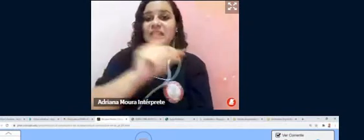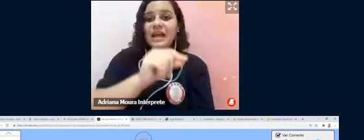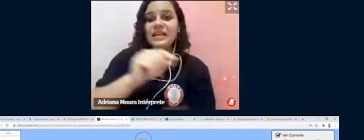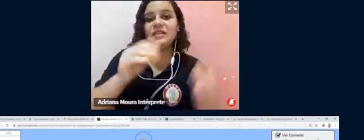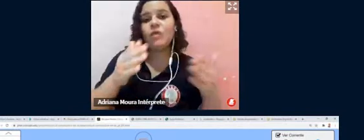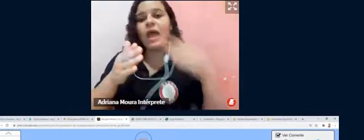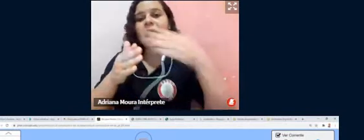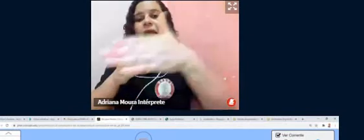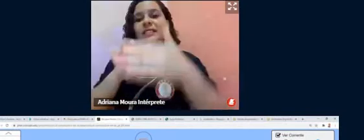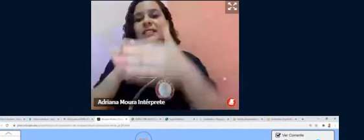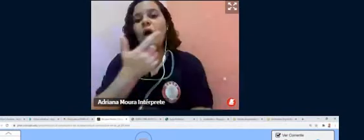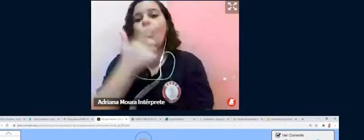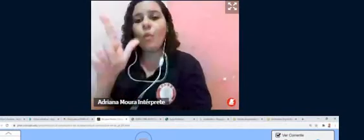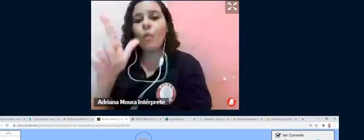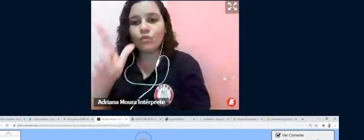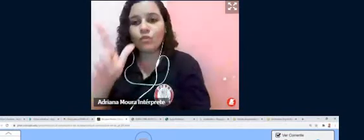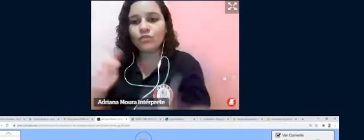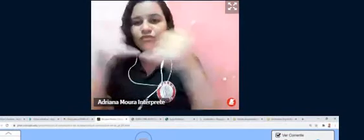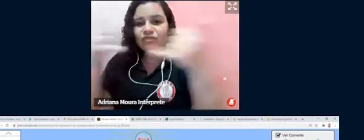Vou botar um pedacinho de fio.